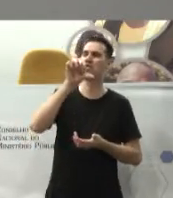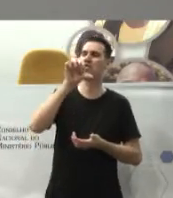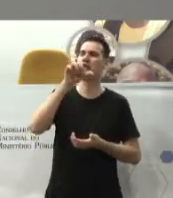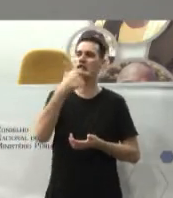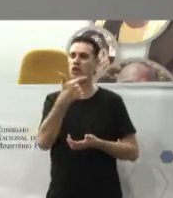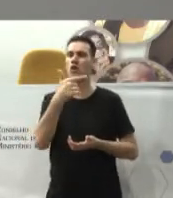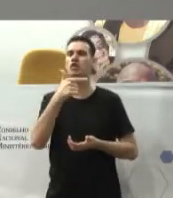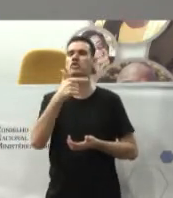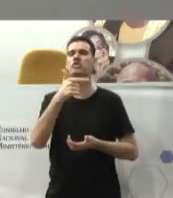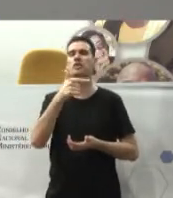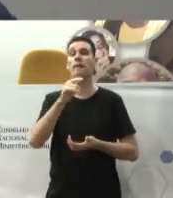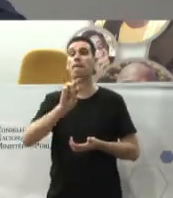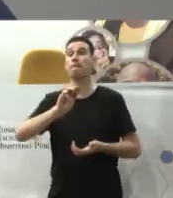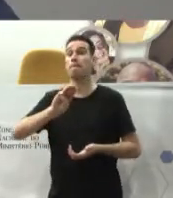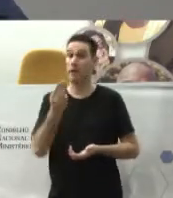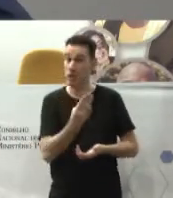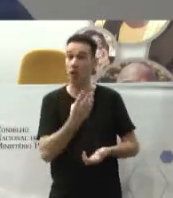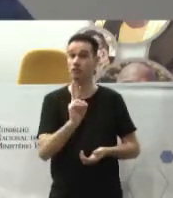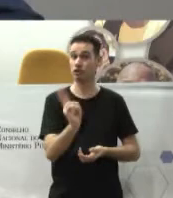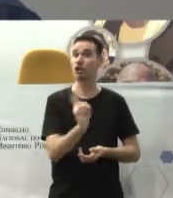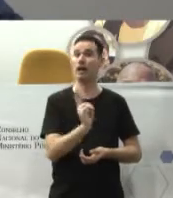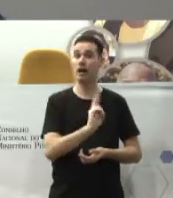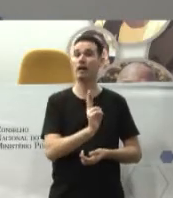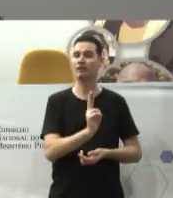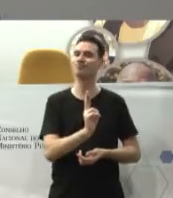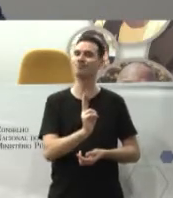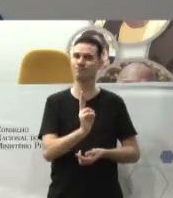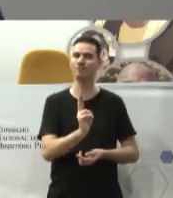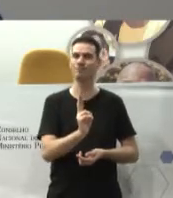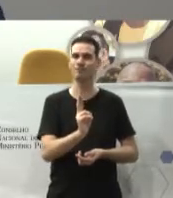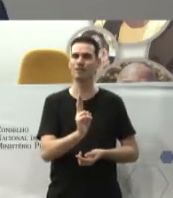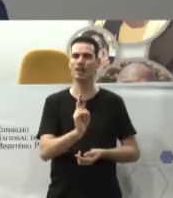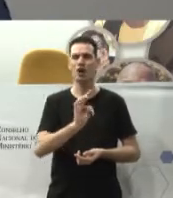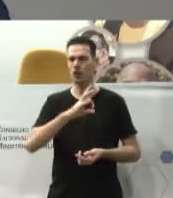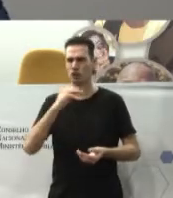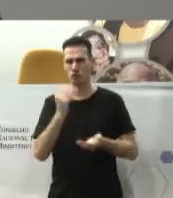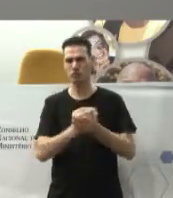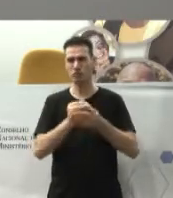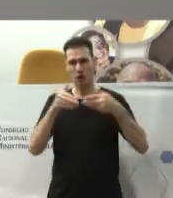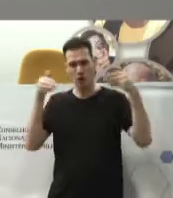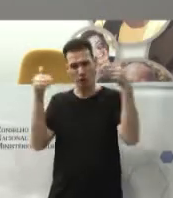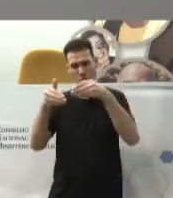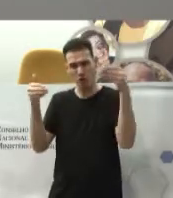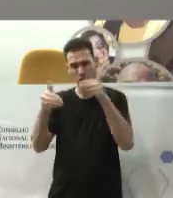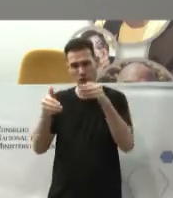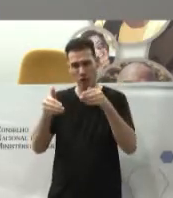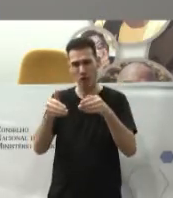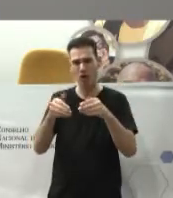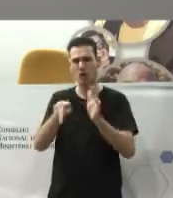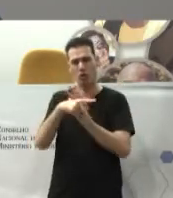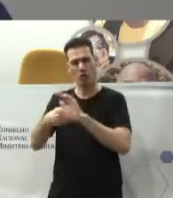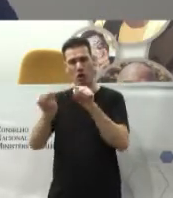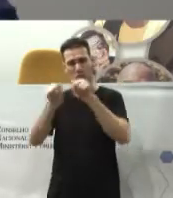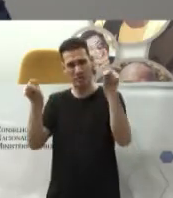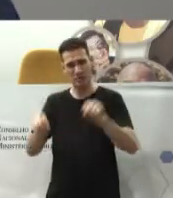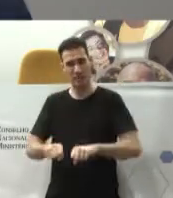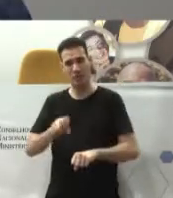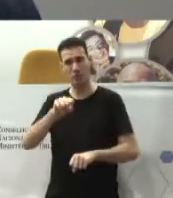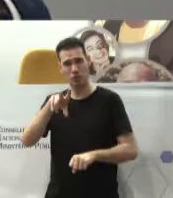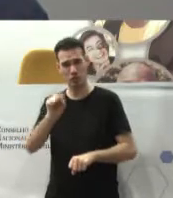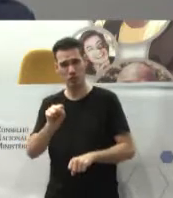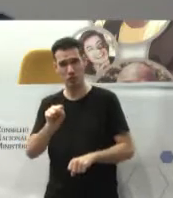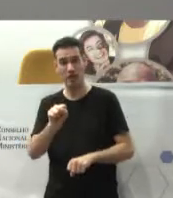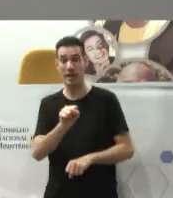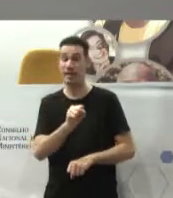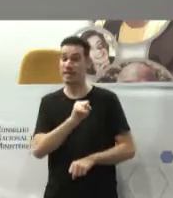92 milhões de reais, é totalmente vocacionada para aquilo que, de fato, o próprio sistema, nós próprios dizemos, se